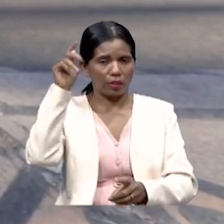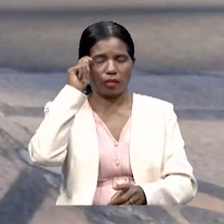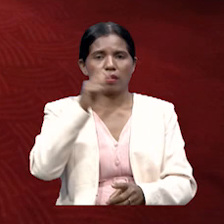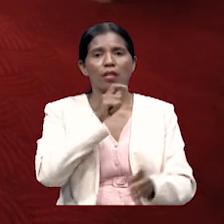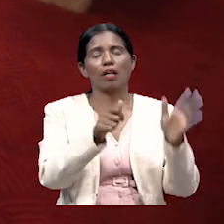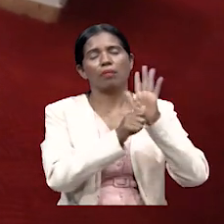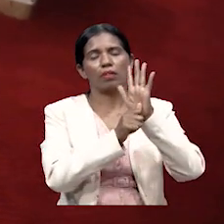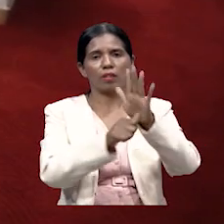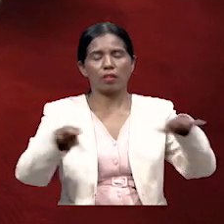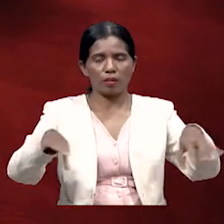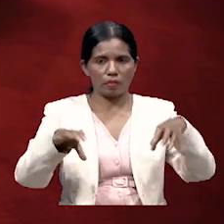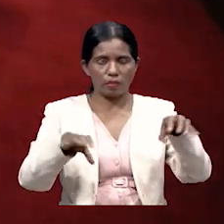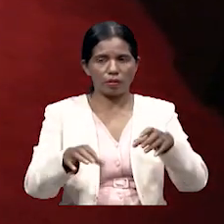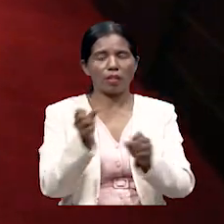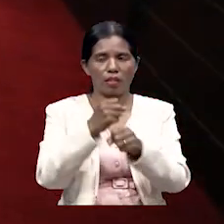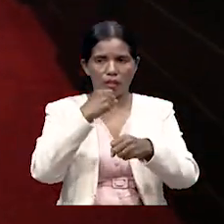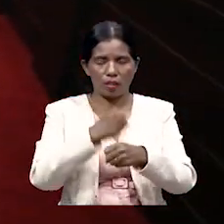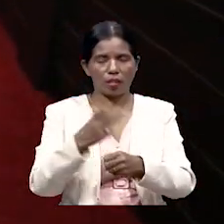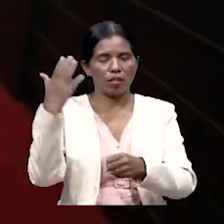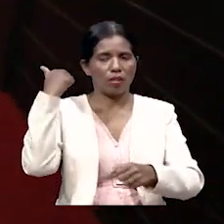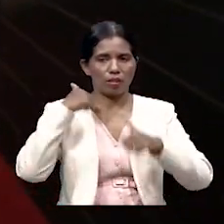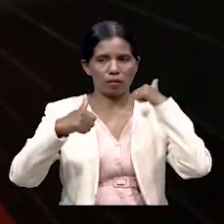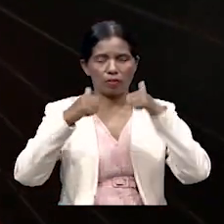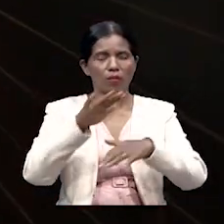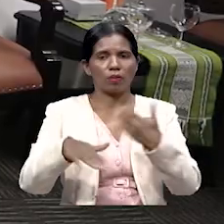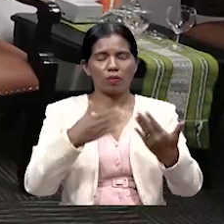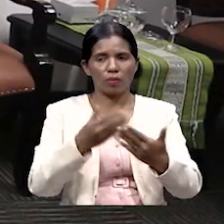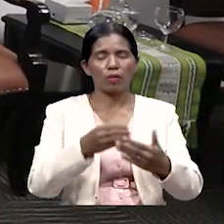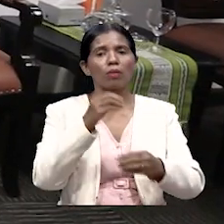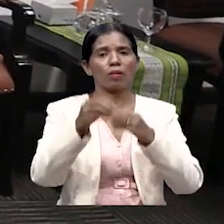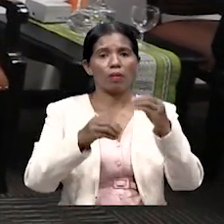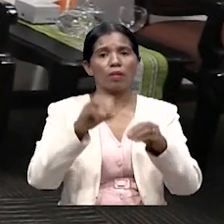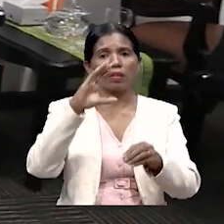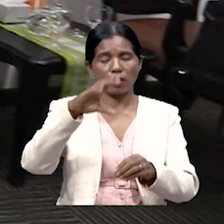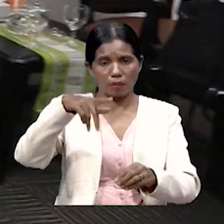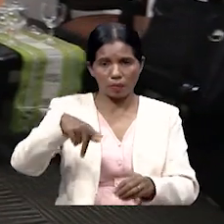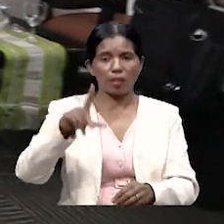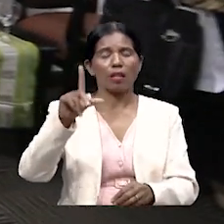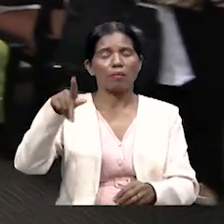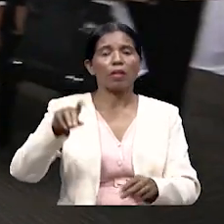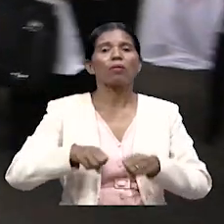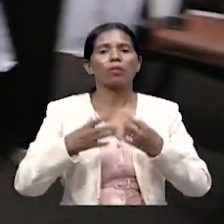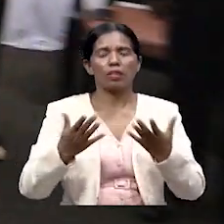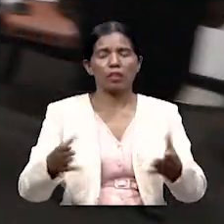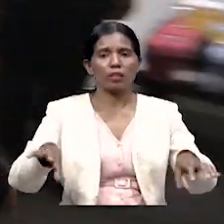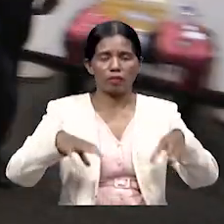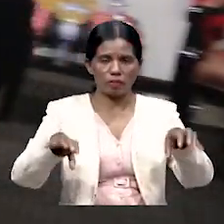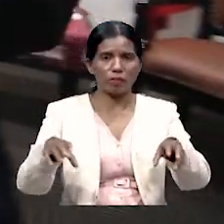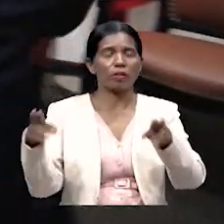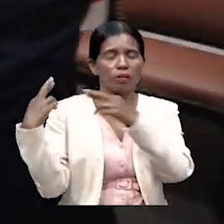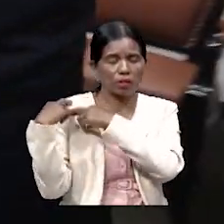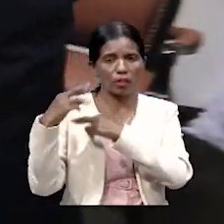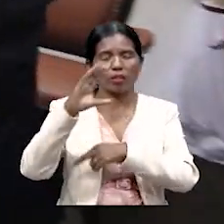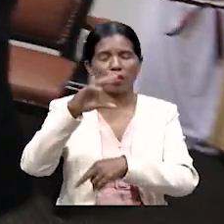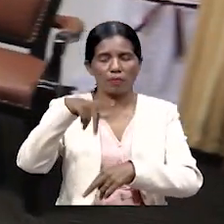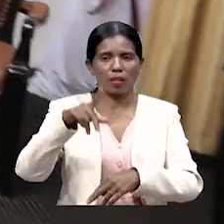apresenta serviço ne durante ne halao ho atividade hotu konaba CPLP, liu ensa papel CPLP, konaba